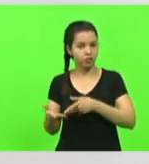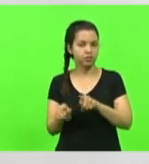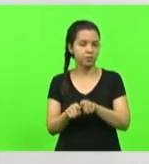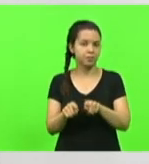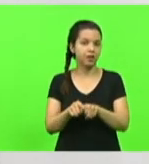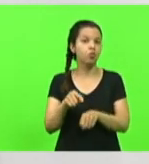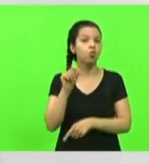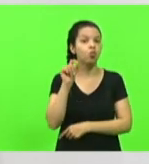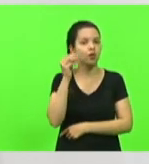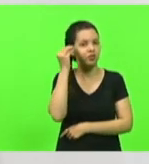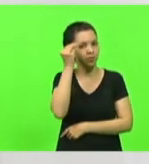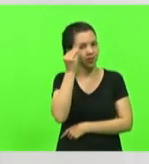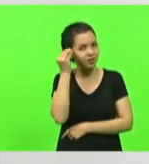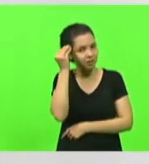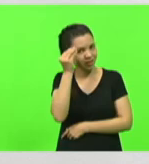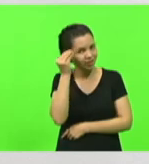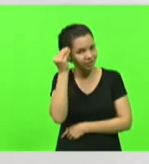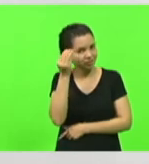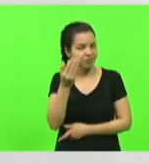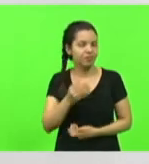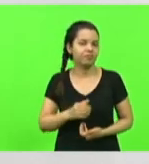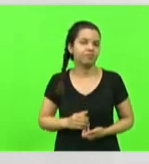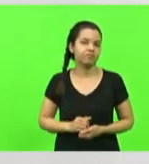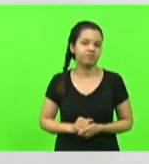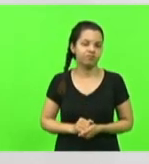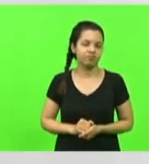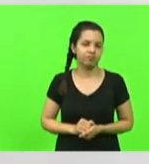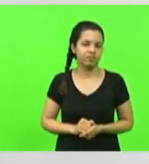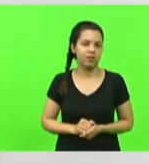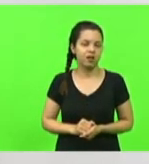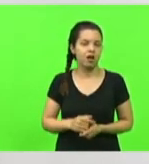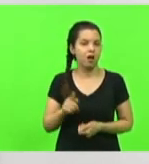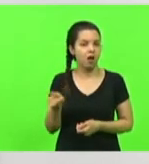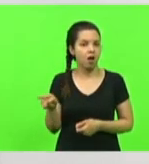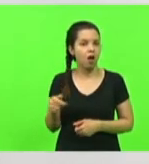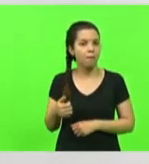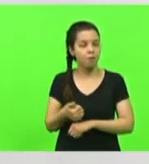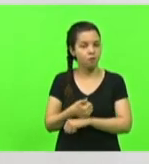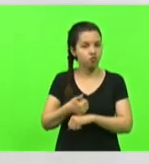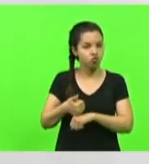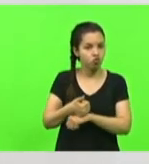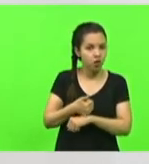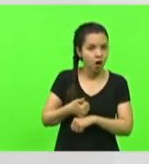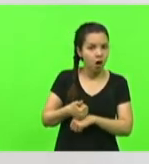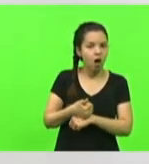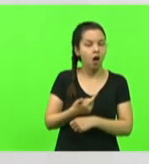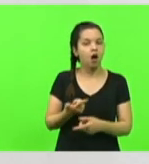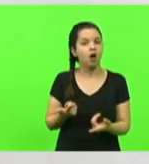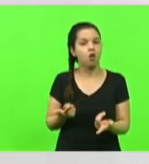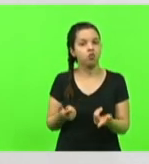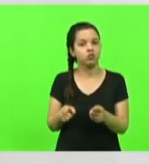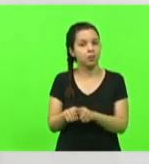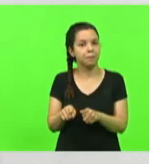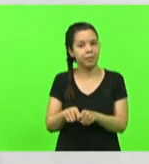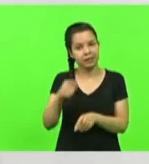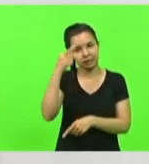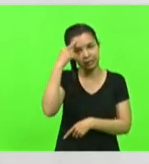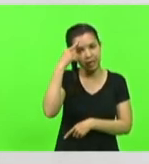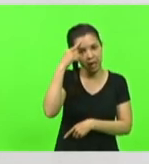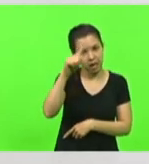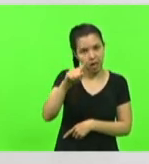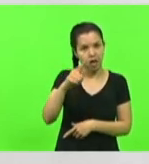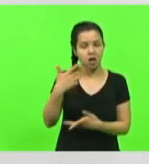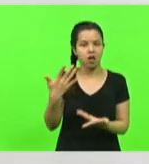profissionais e ideias, ação conjunta das lojas de varejo